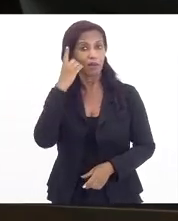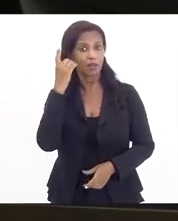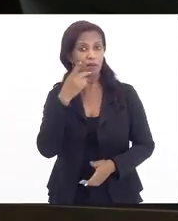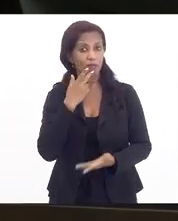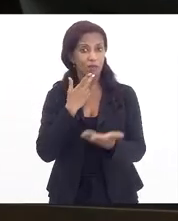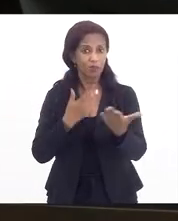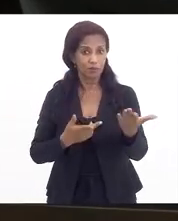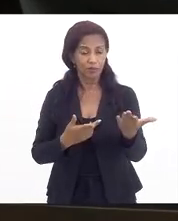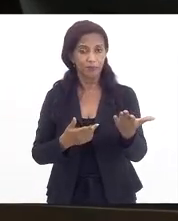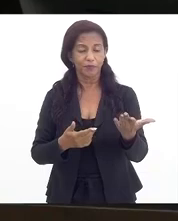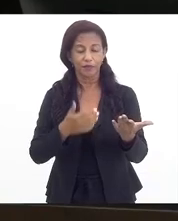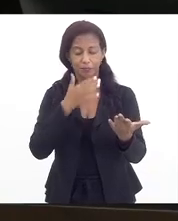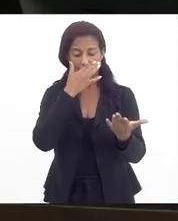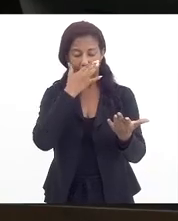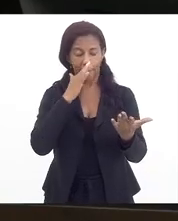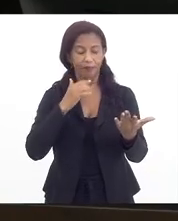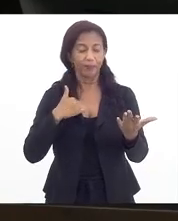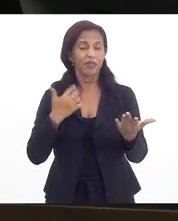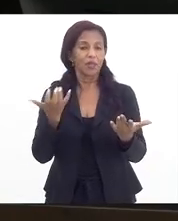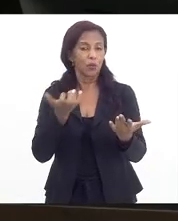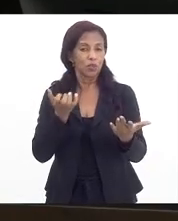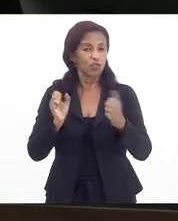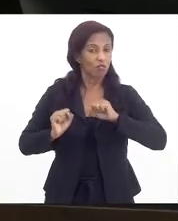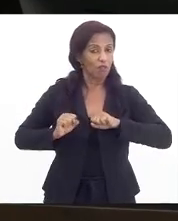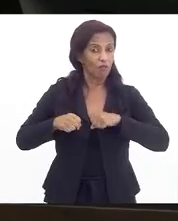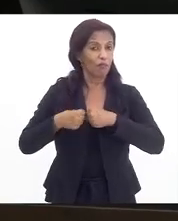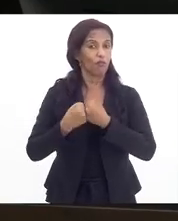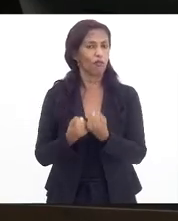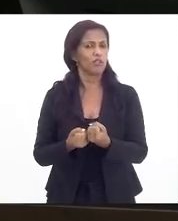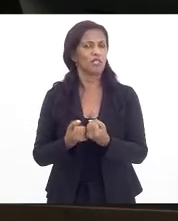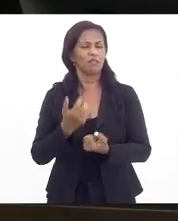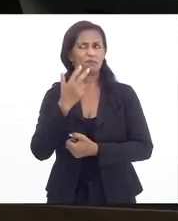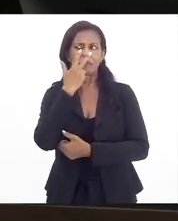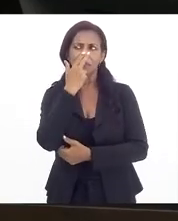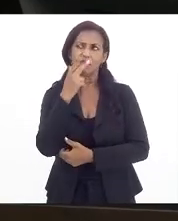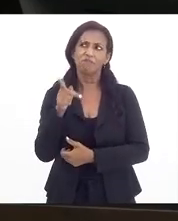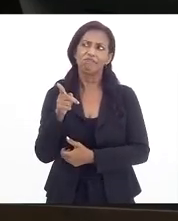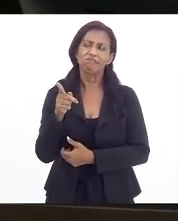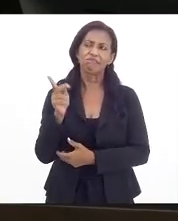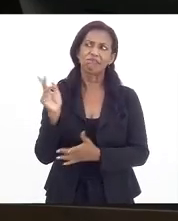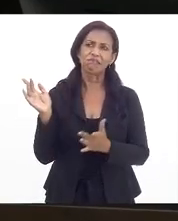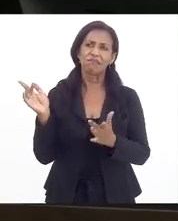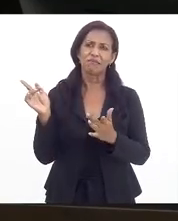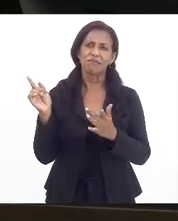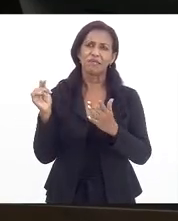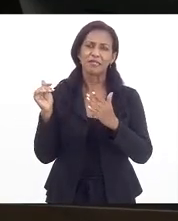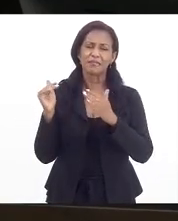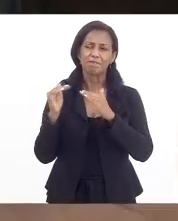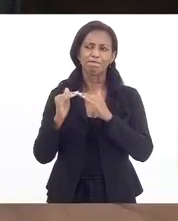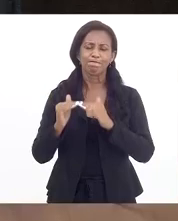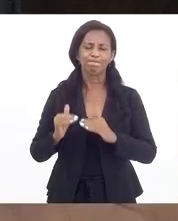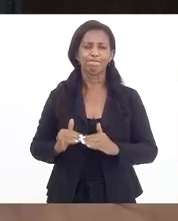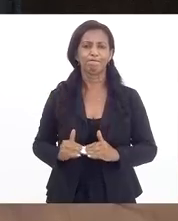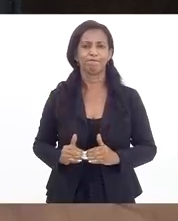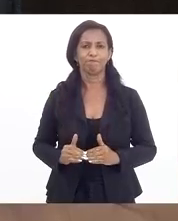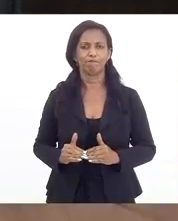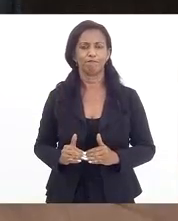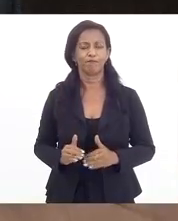trouxe e eu fiz questão de reforçar porque não apareceu absolutamente pertinente